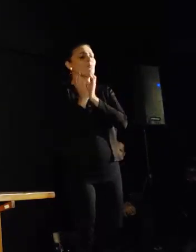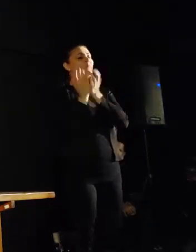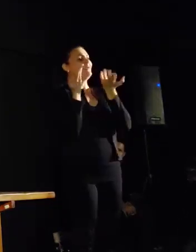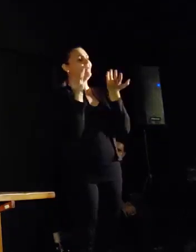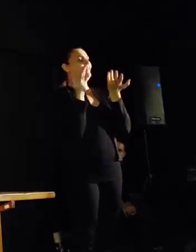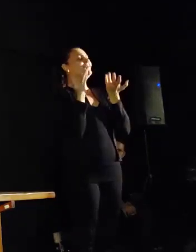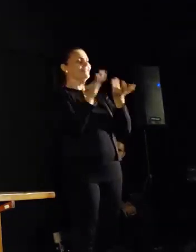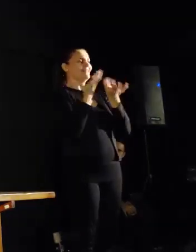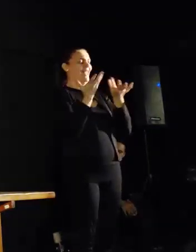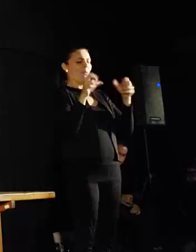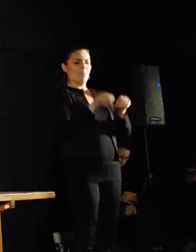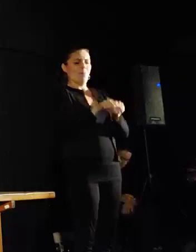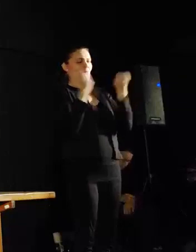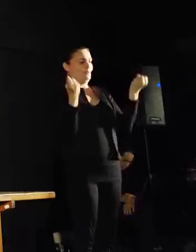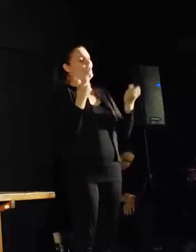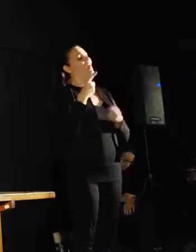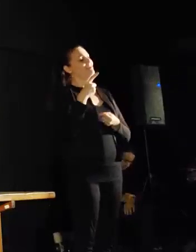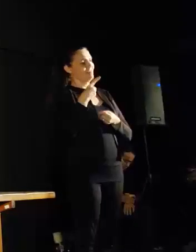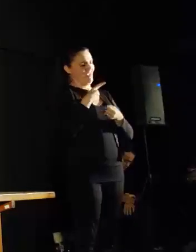fazer.